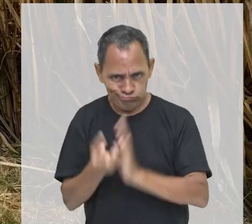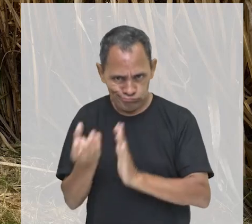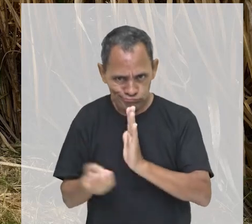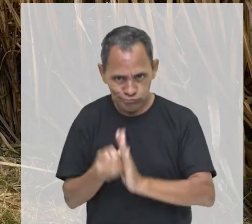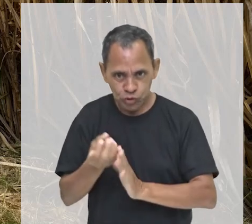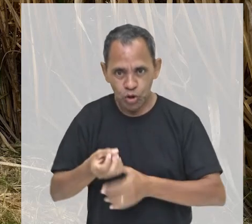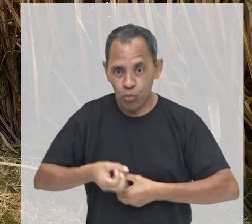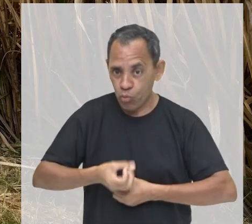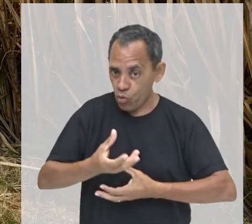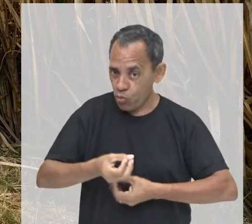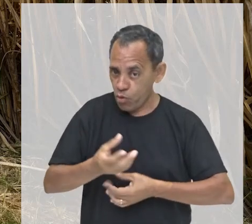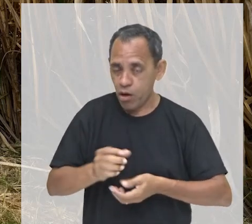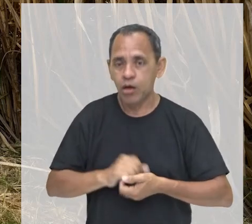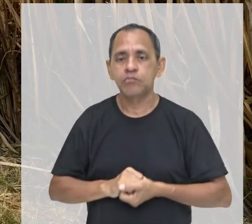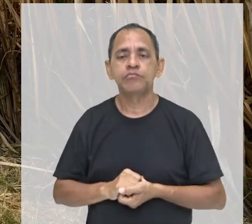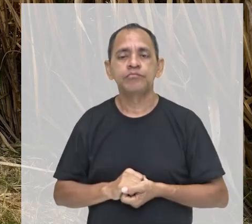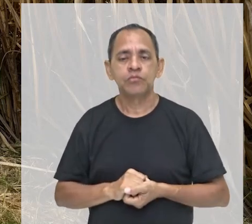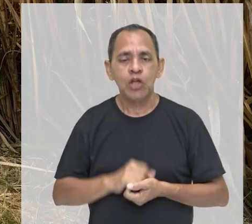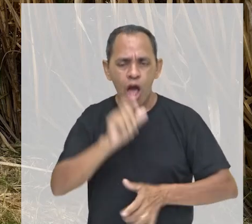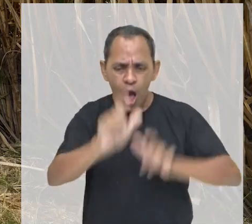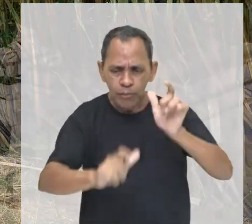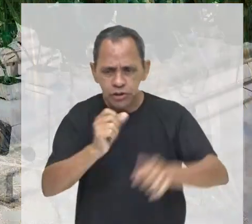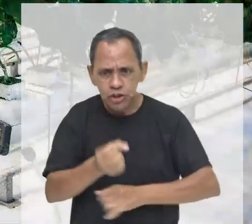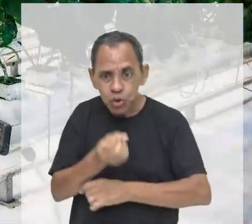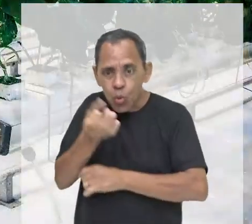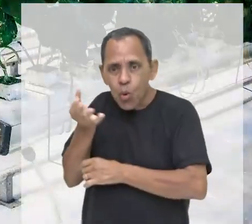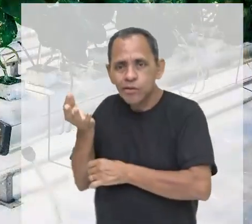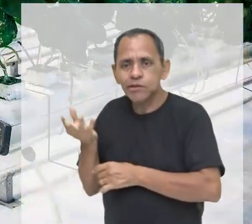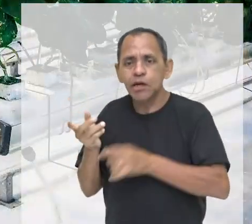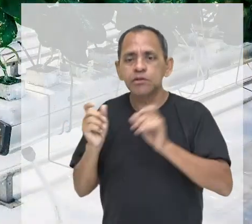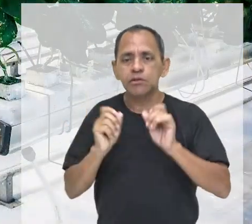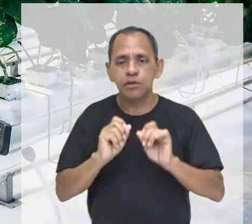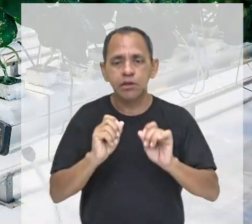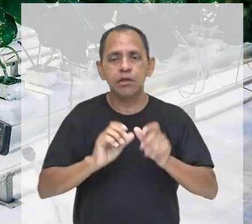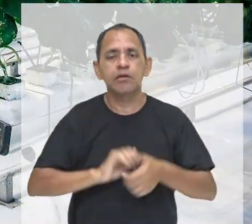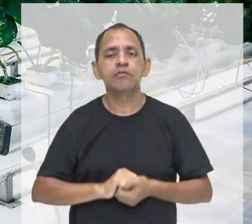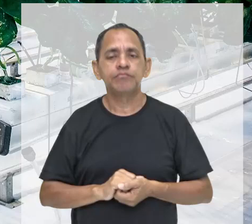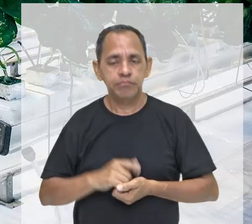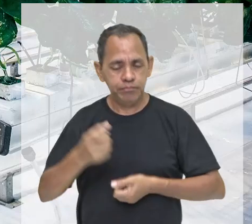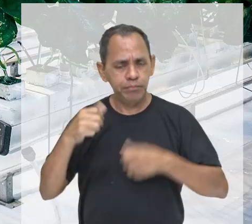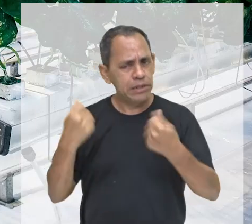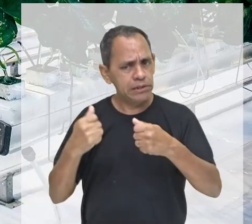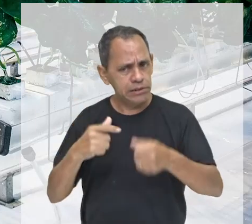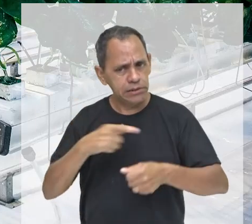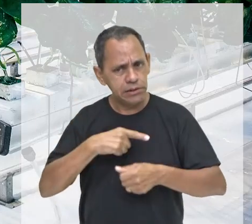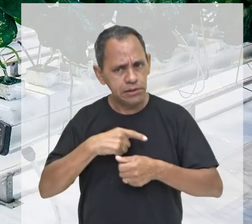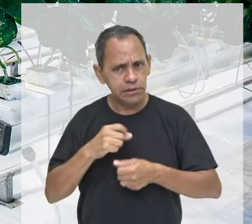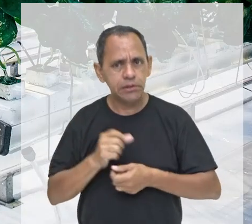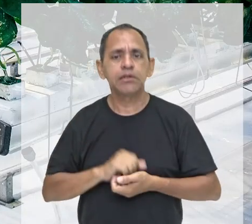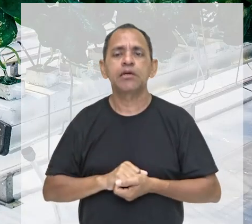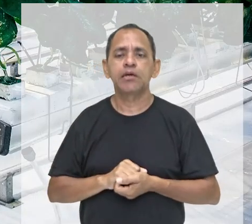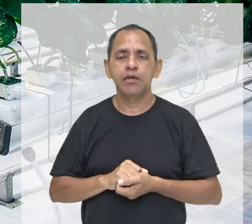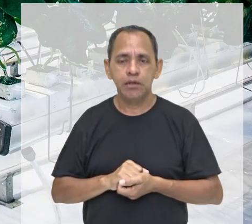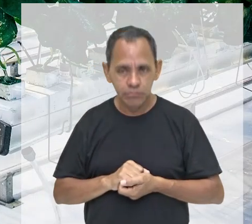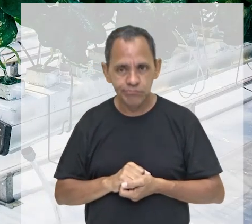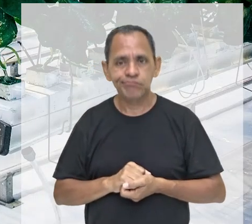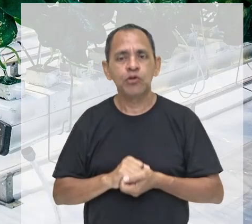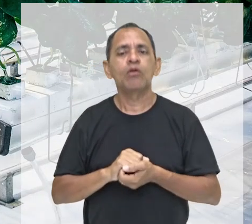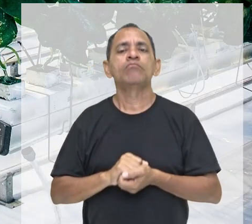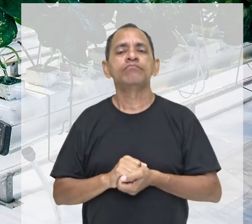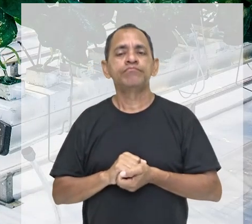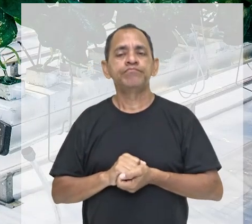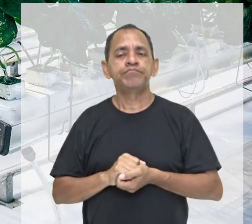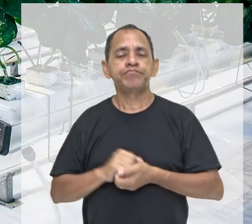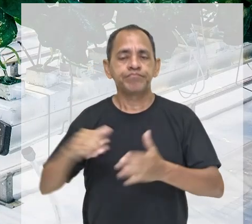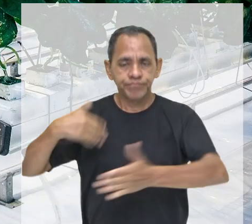dia a quantidade de habitantes tem que ter uma produtividade alta e também tem que estar ligado à parte